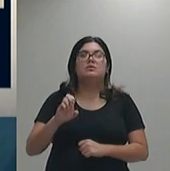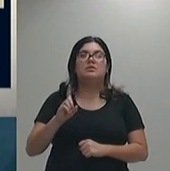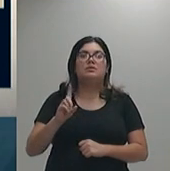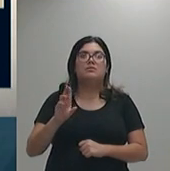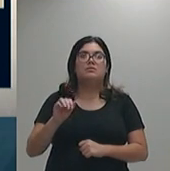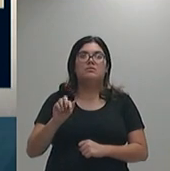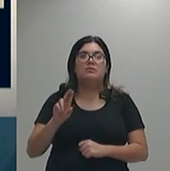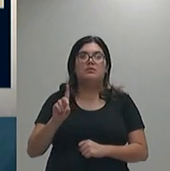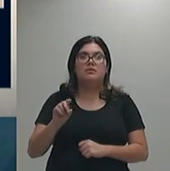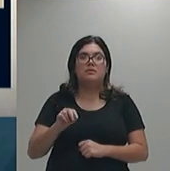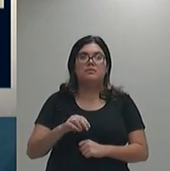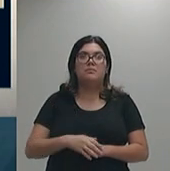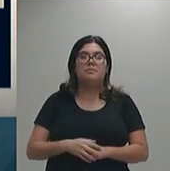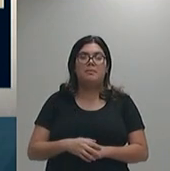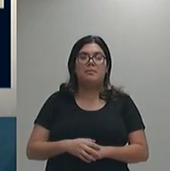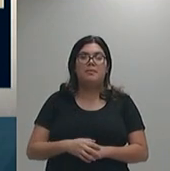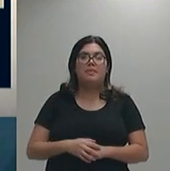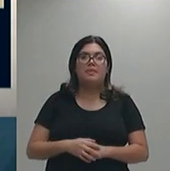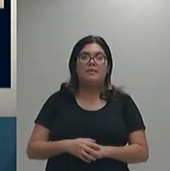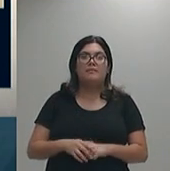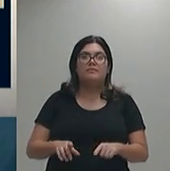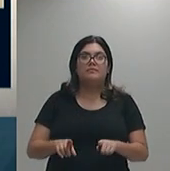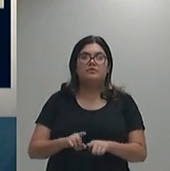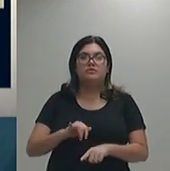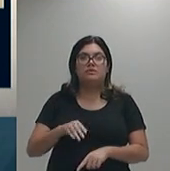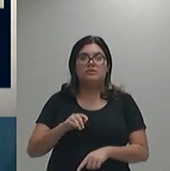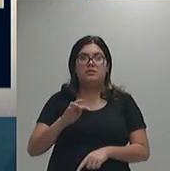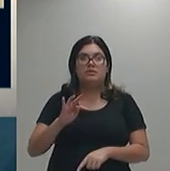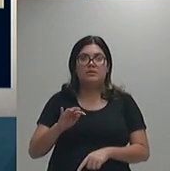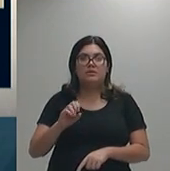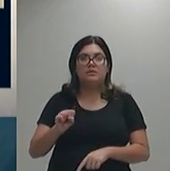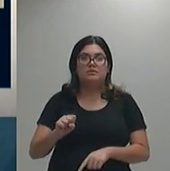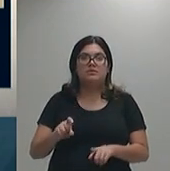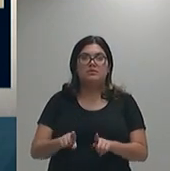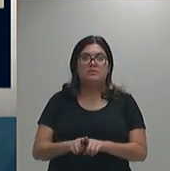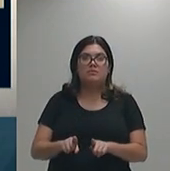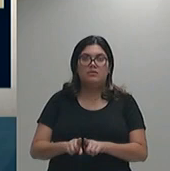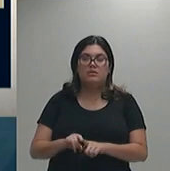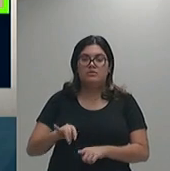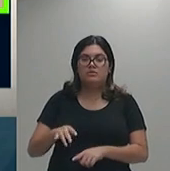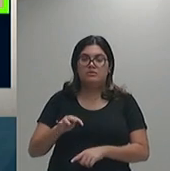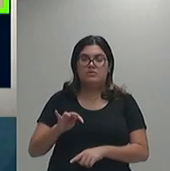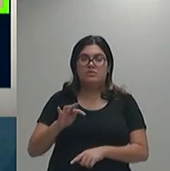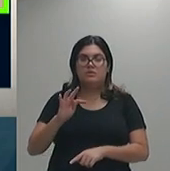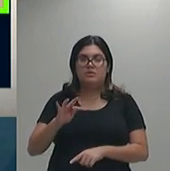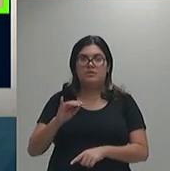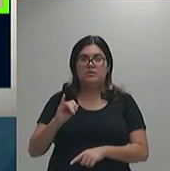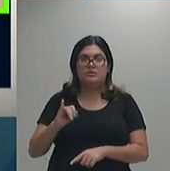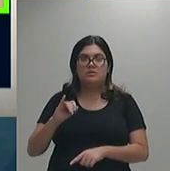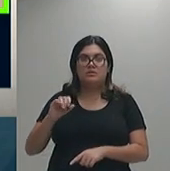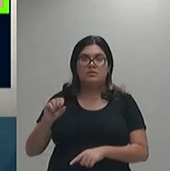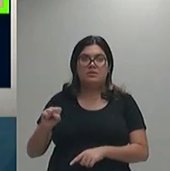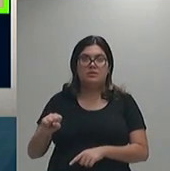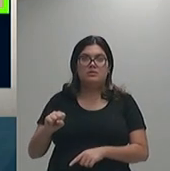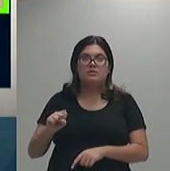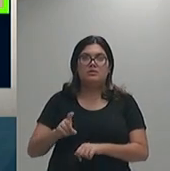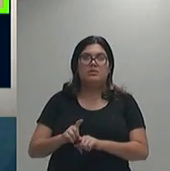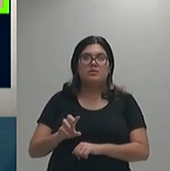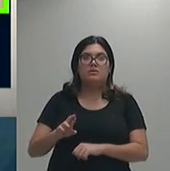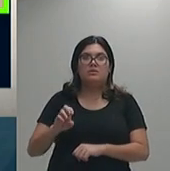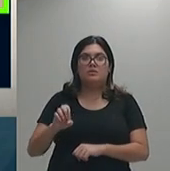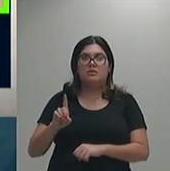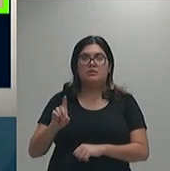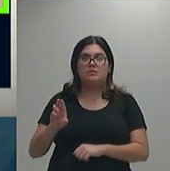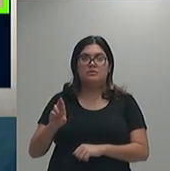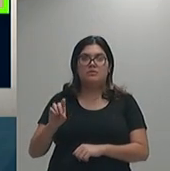pelo suscitante JS pelo suscitante j&s Doutora Eduardo Secchi Munhoz